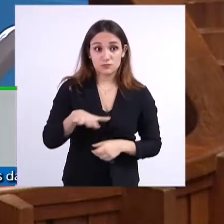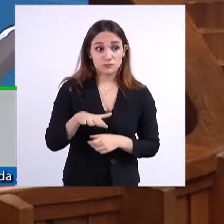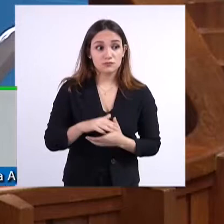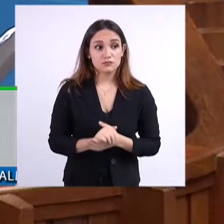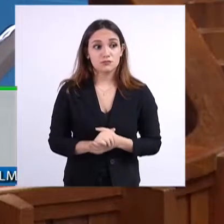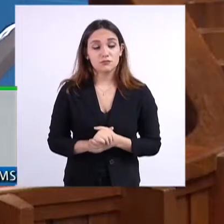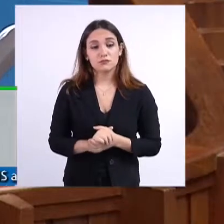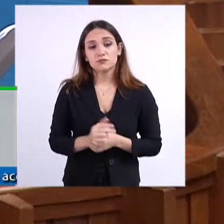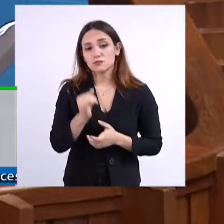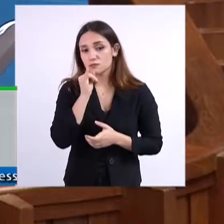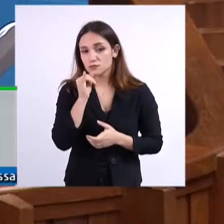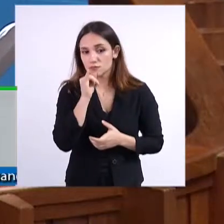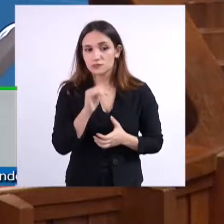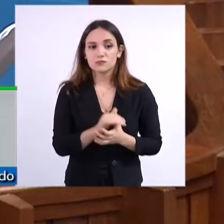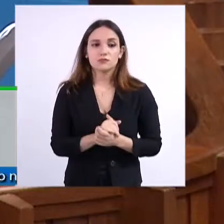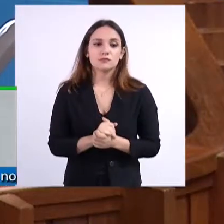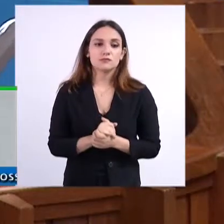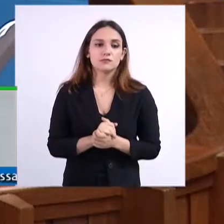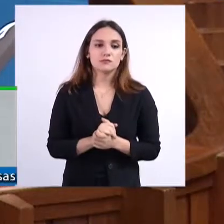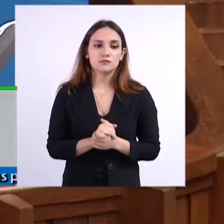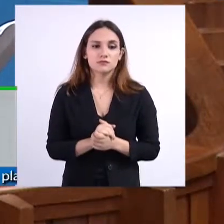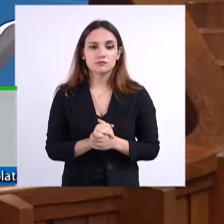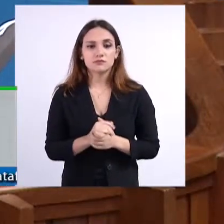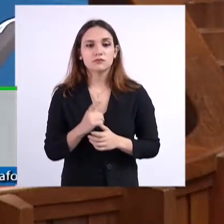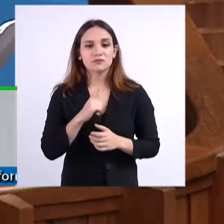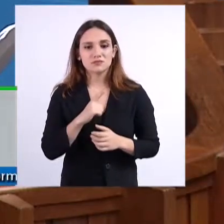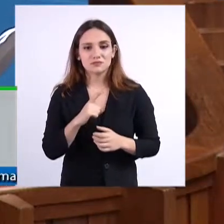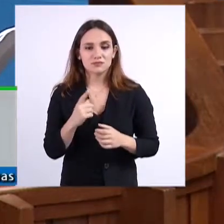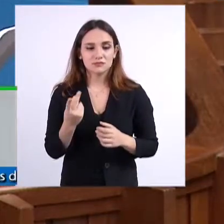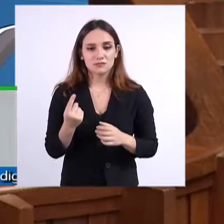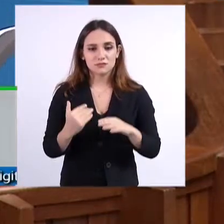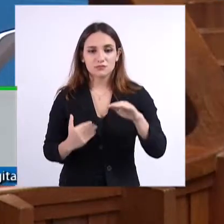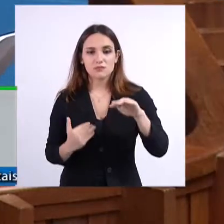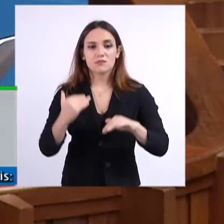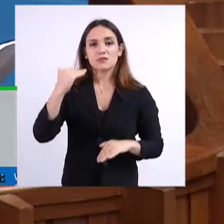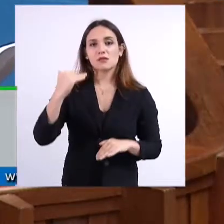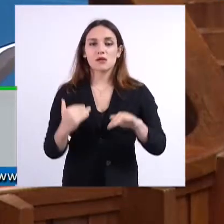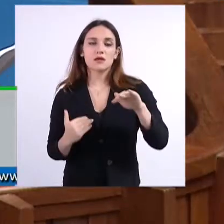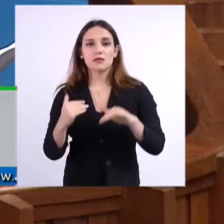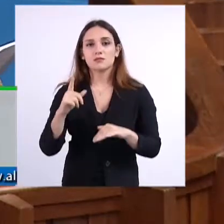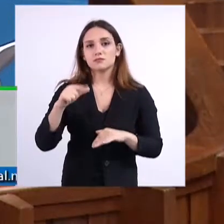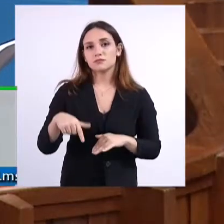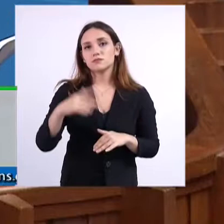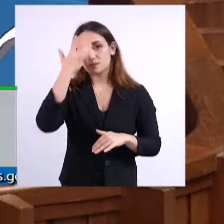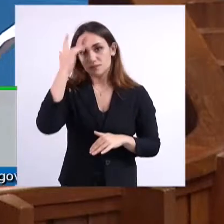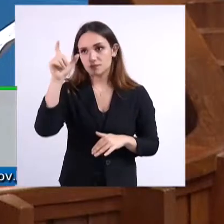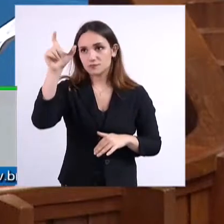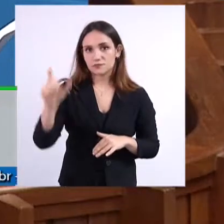de causas de exclusão e da desigualdade, concluiu o senhor